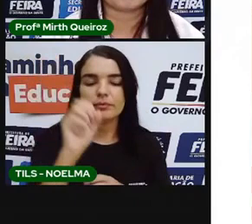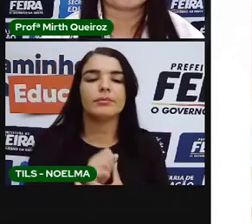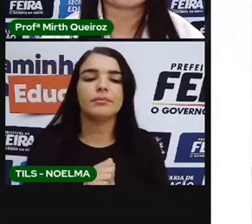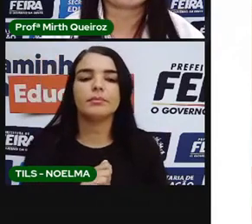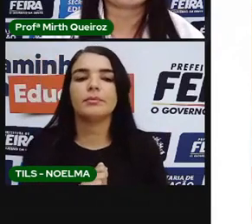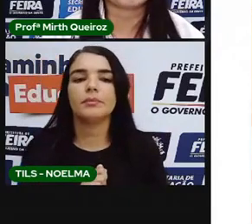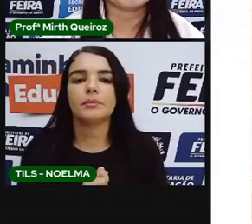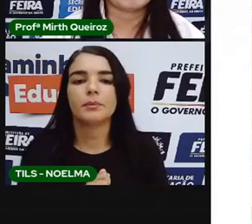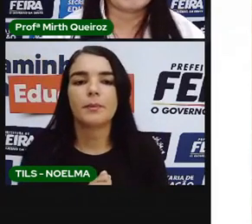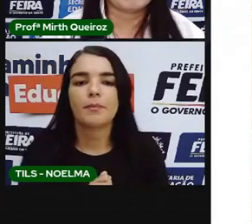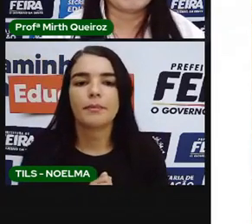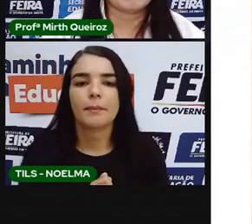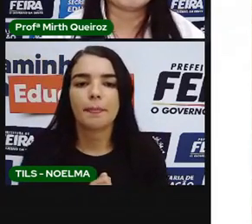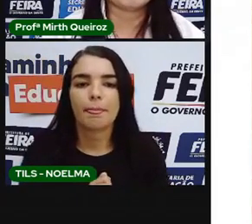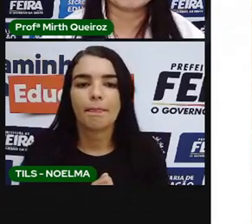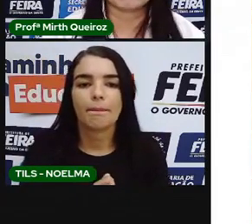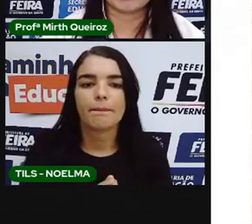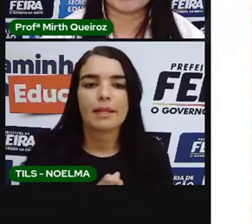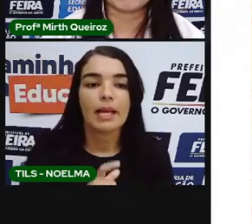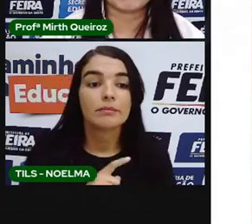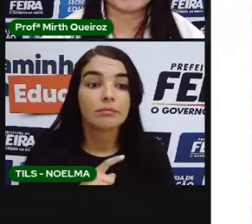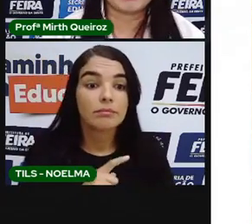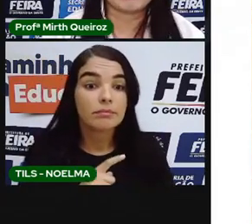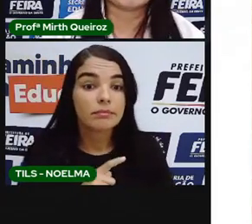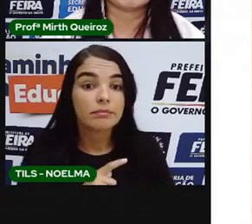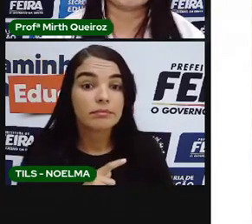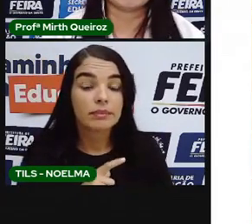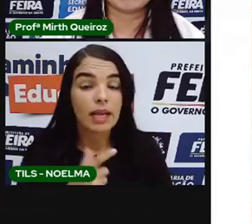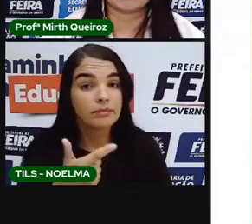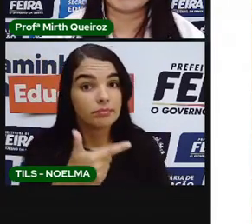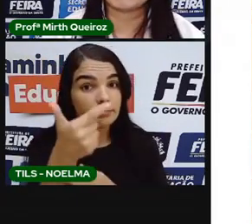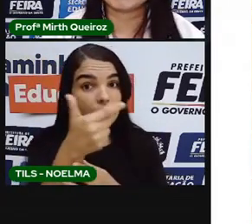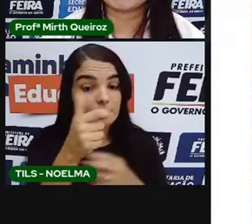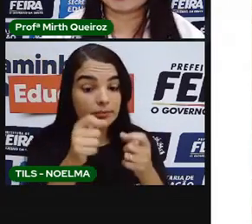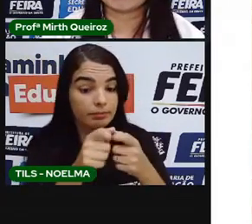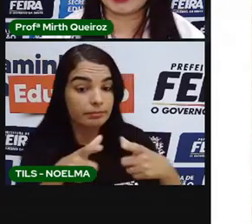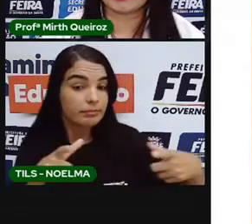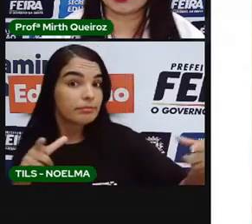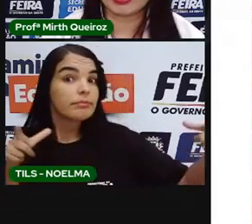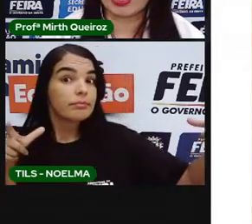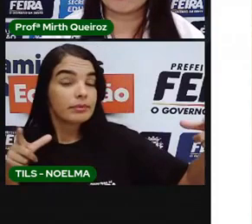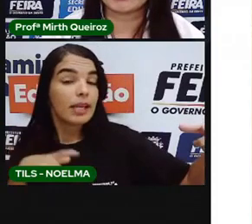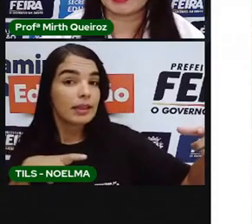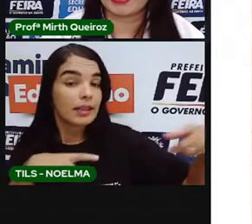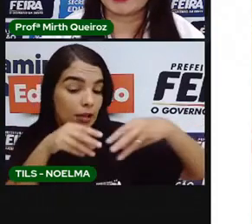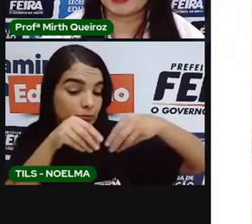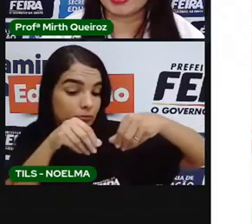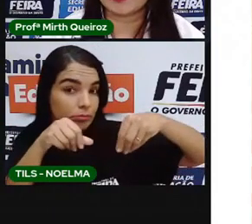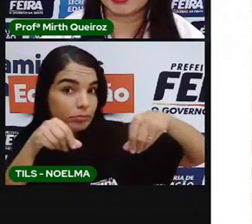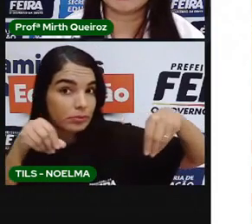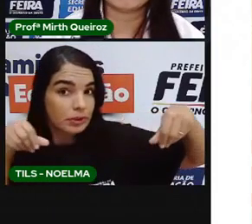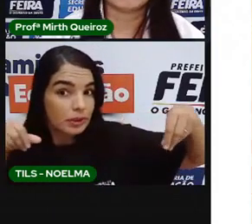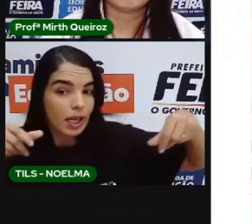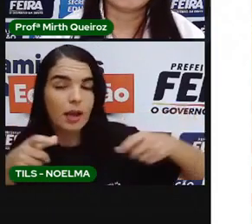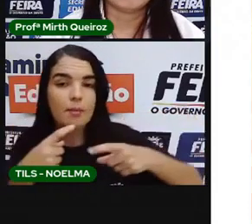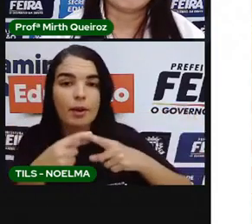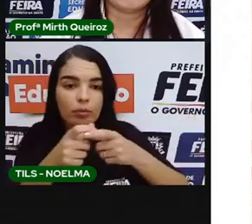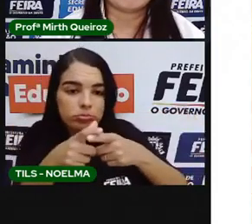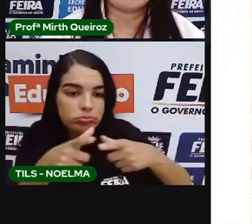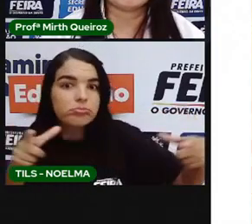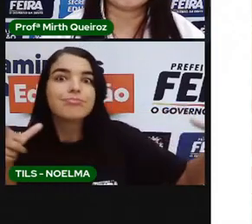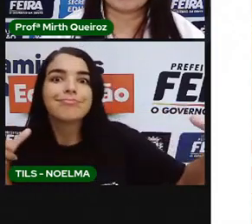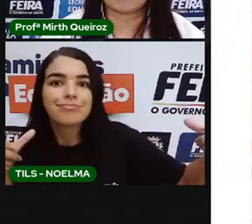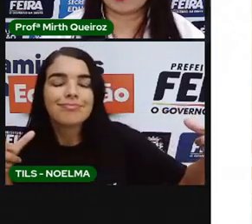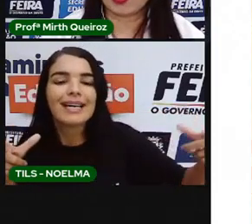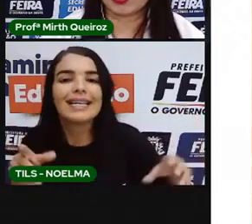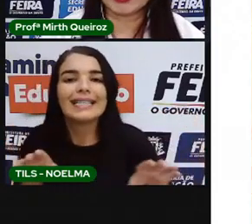certo? A região Centro-Oeste é a segunda maior em extensão territorial, em terra, né, em tamanho,